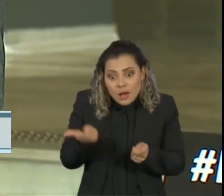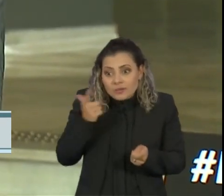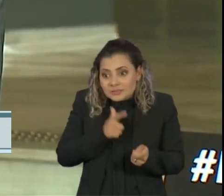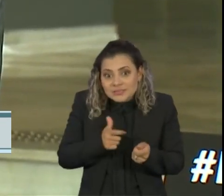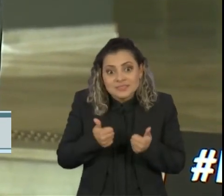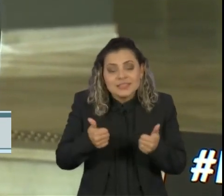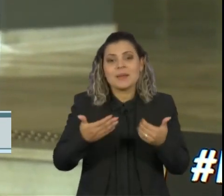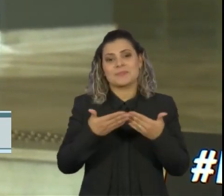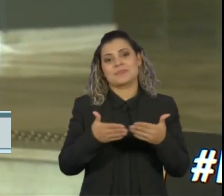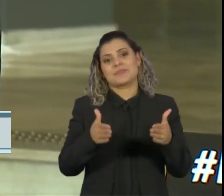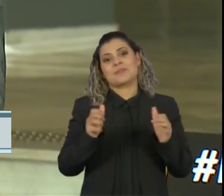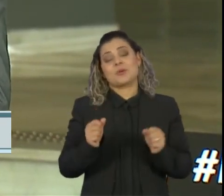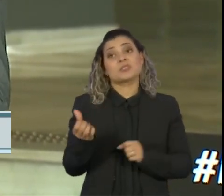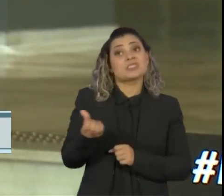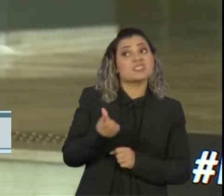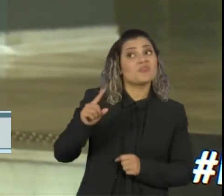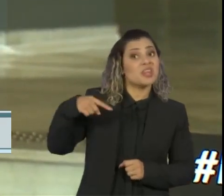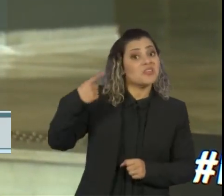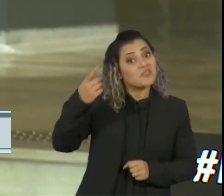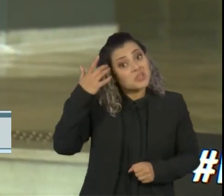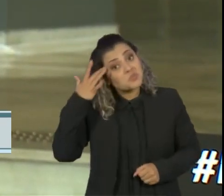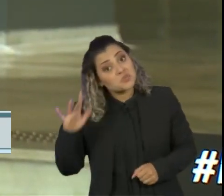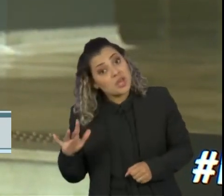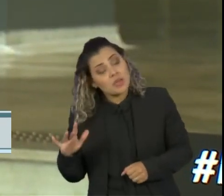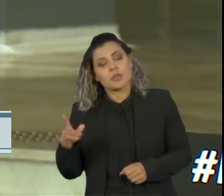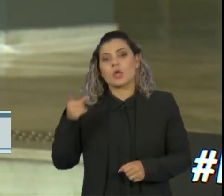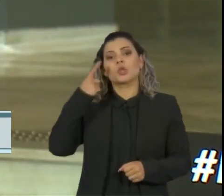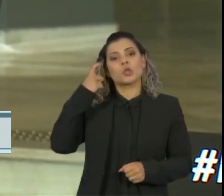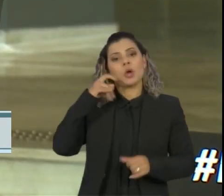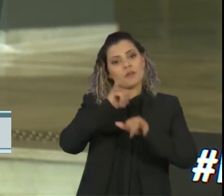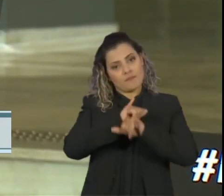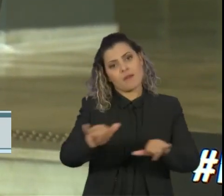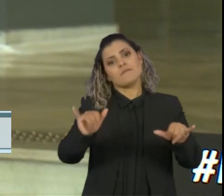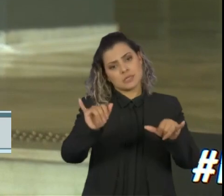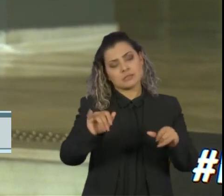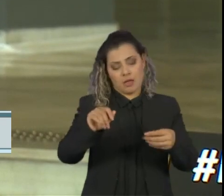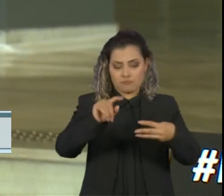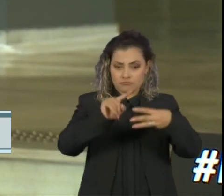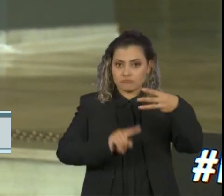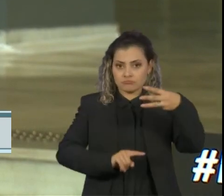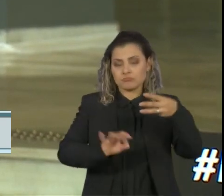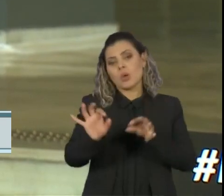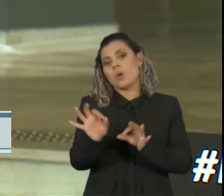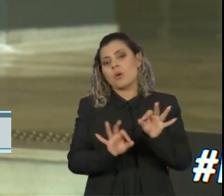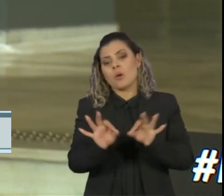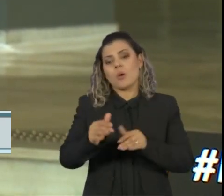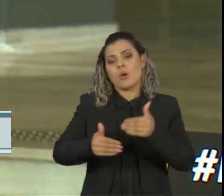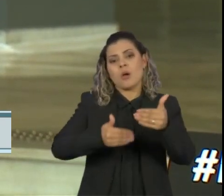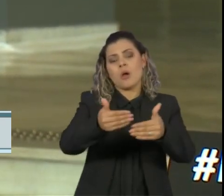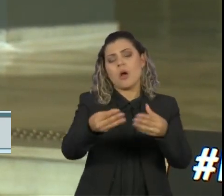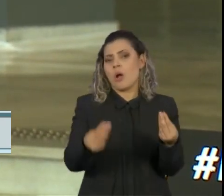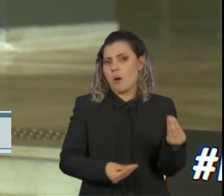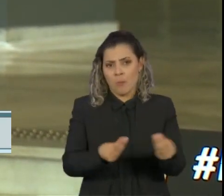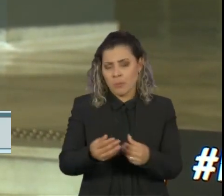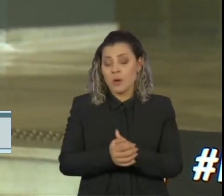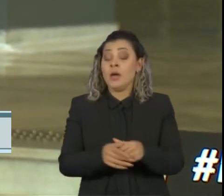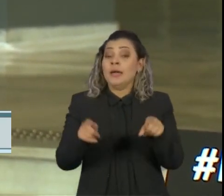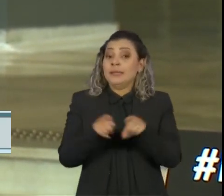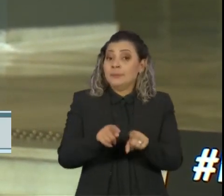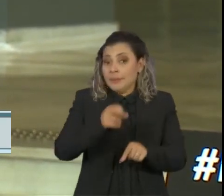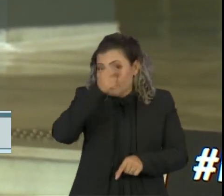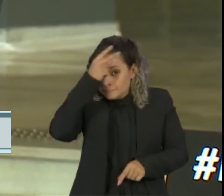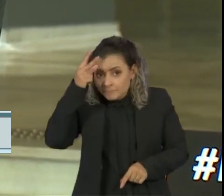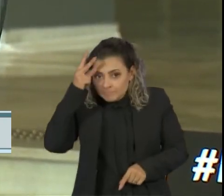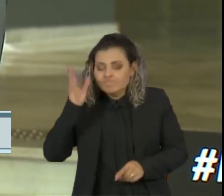não para a próxima sexta-feira, o governador João Dória anunciar o avanço do Plano São Paulo, e também aqueles municípios